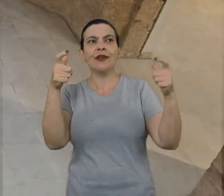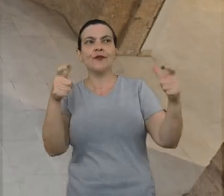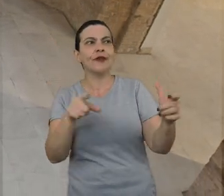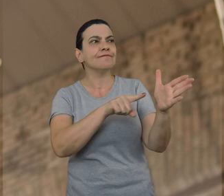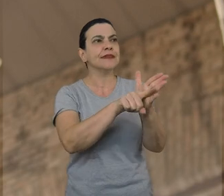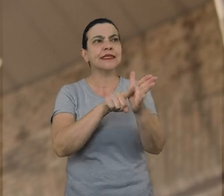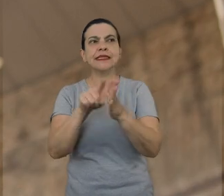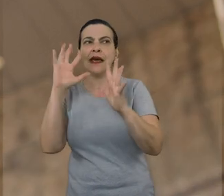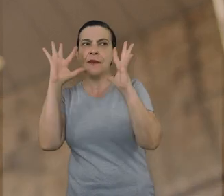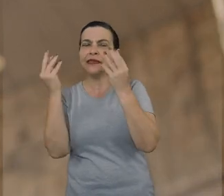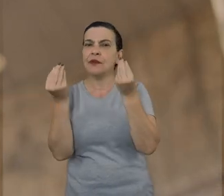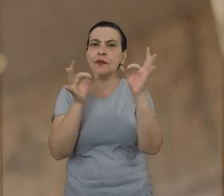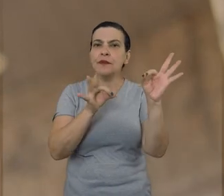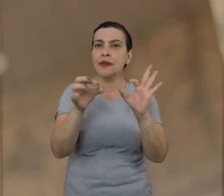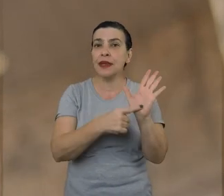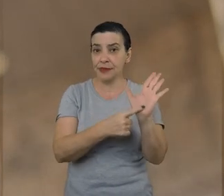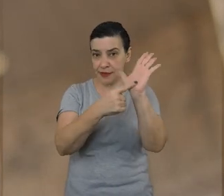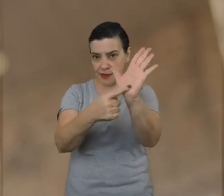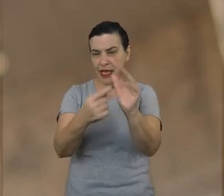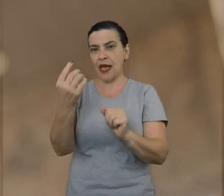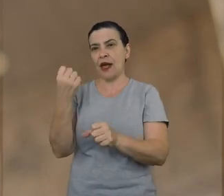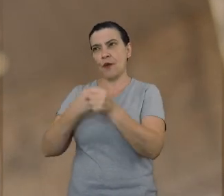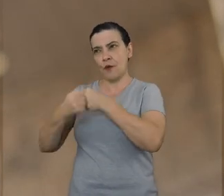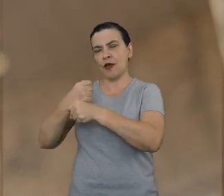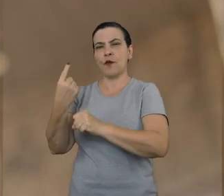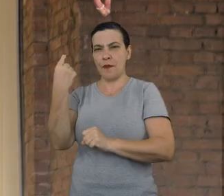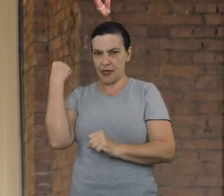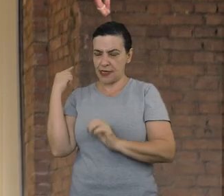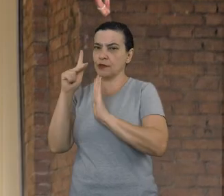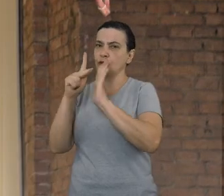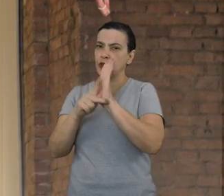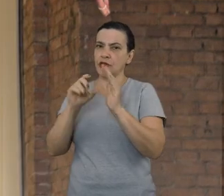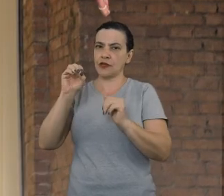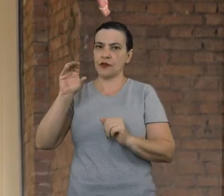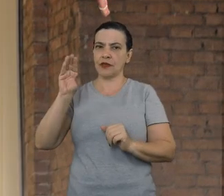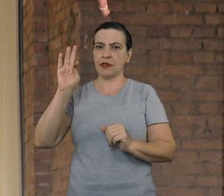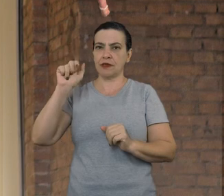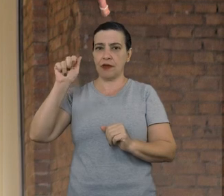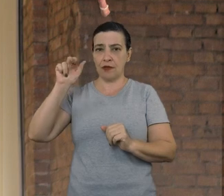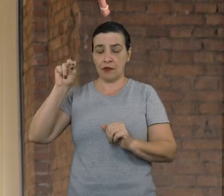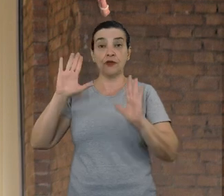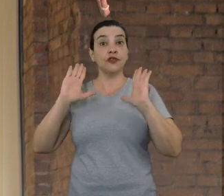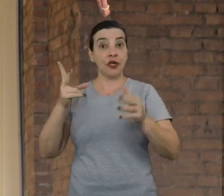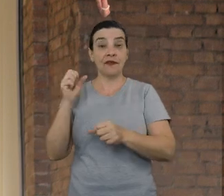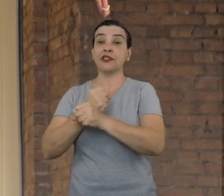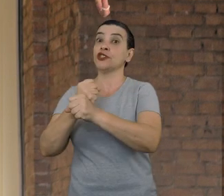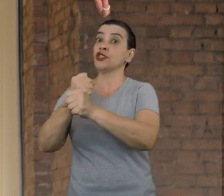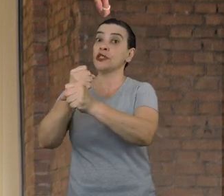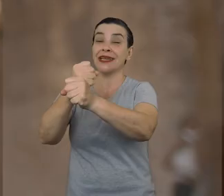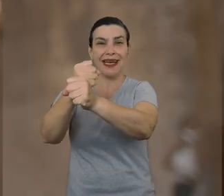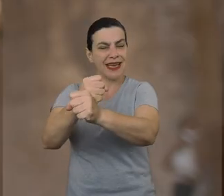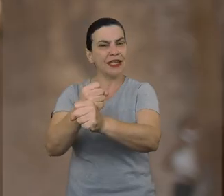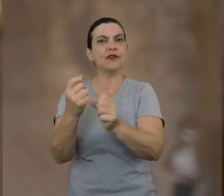Octógono, ano passado, fez 20 anos, então são 20 anos de comissionamento, né, projetos que foram especificamente desenvolvidos para o